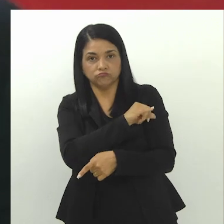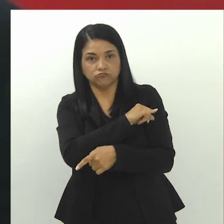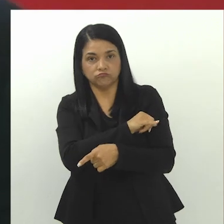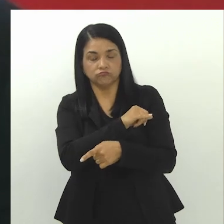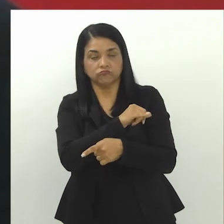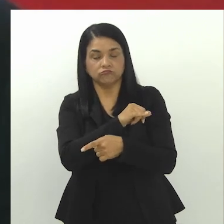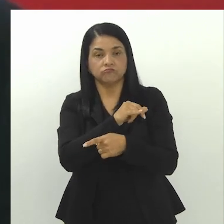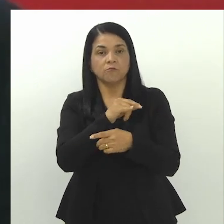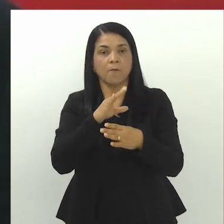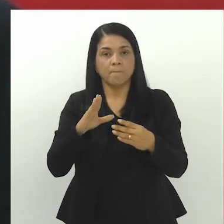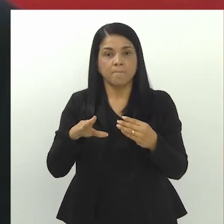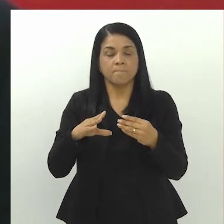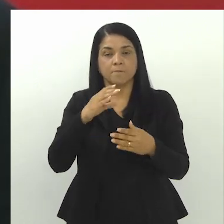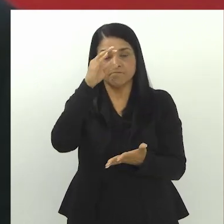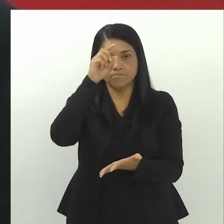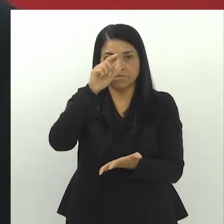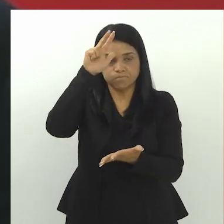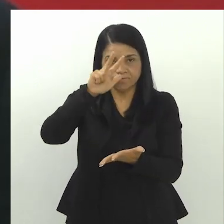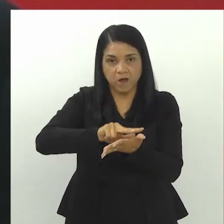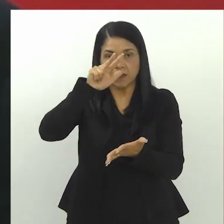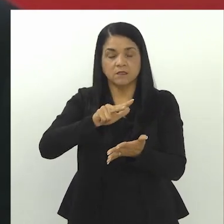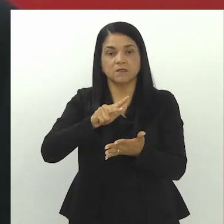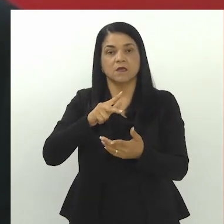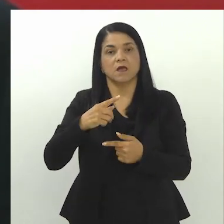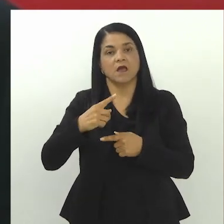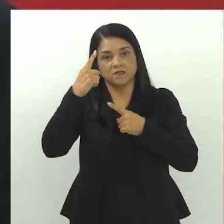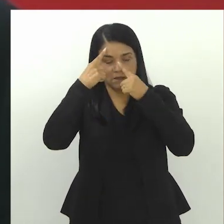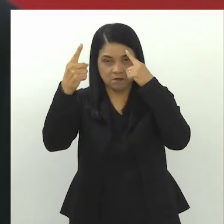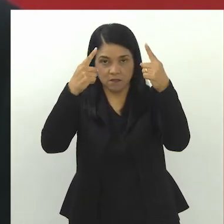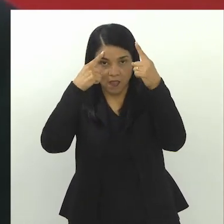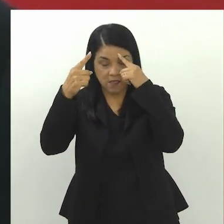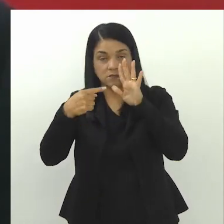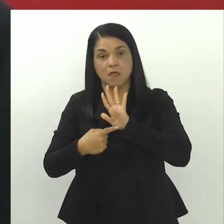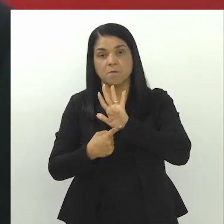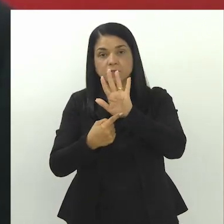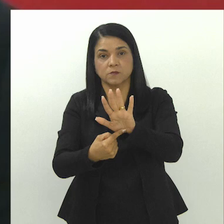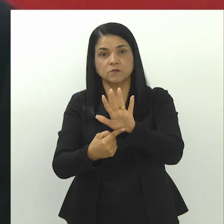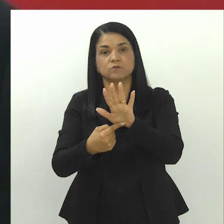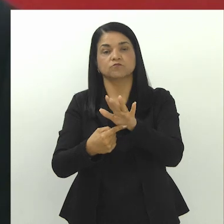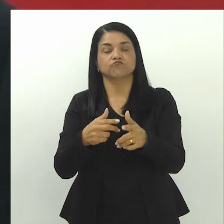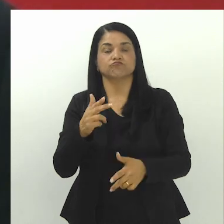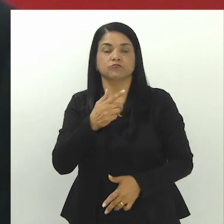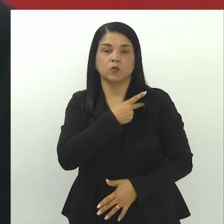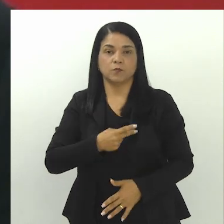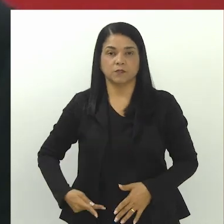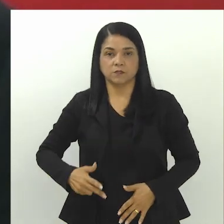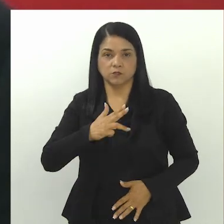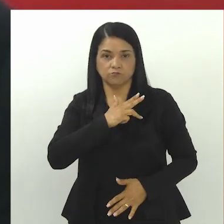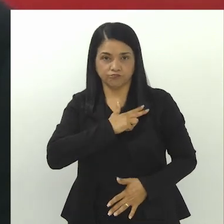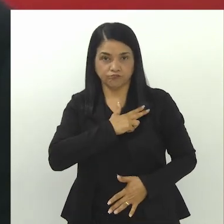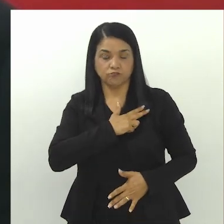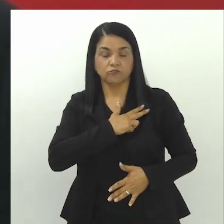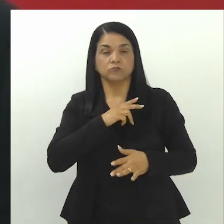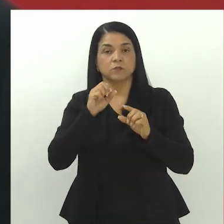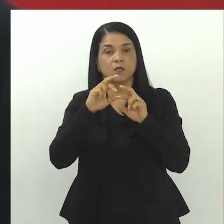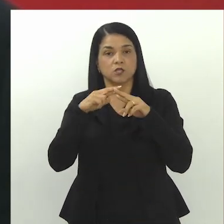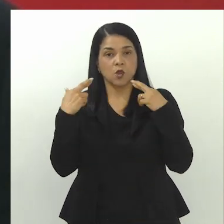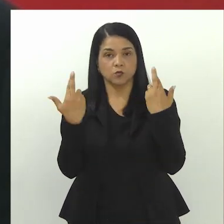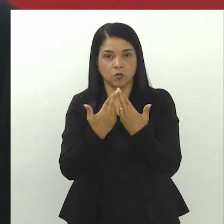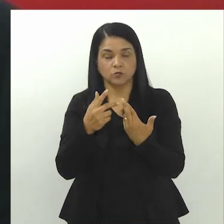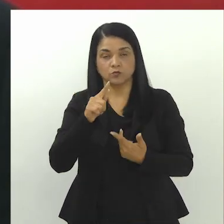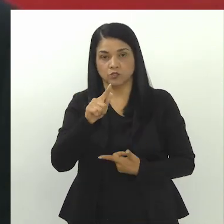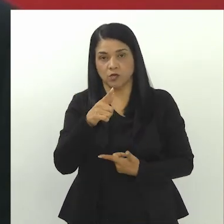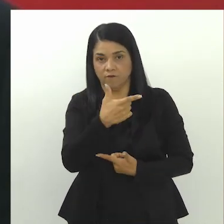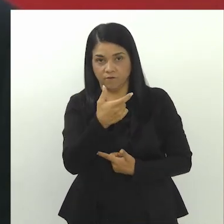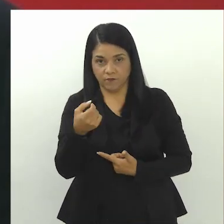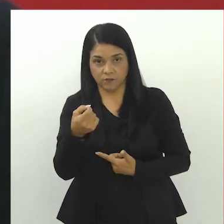ele consolida essas ideias-força que foram apresentadas pelo presidente Lula durante a cúpula social